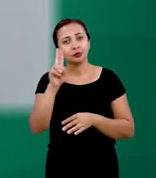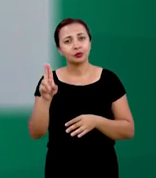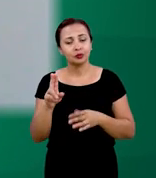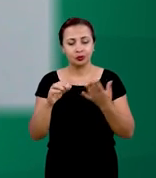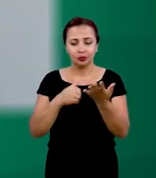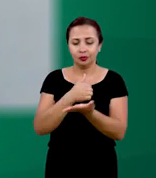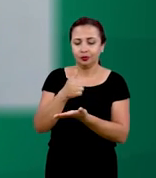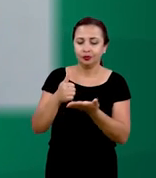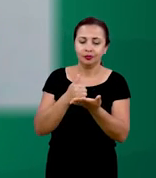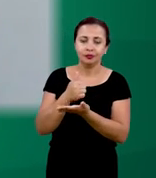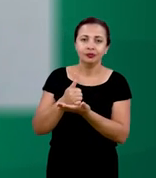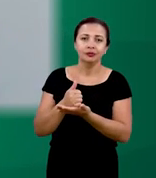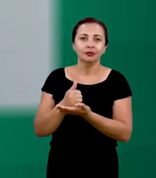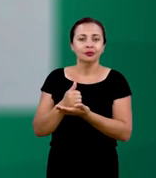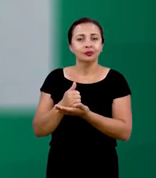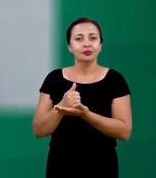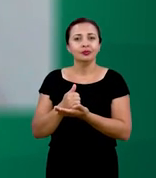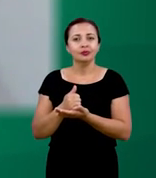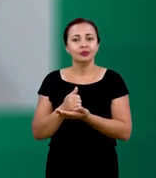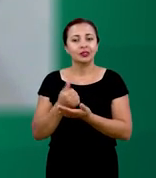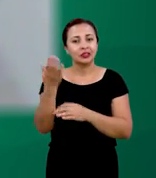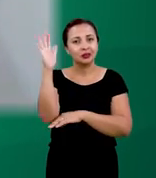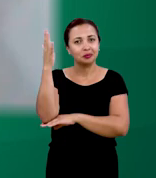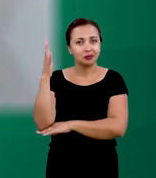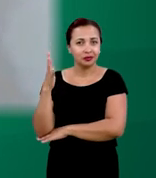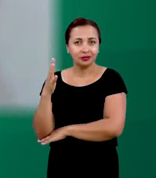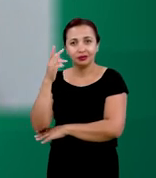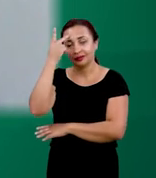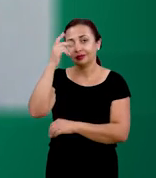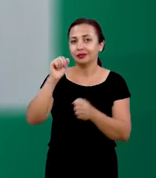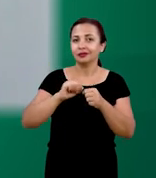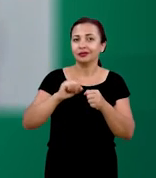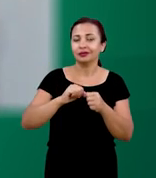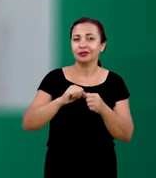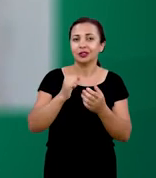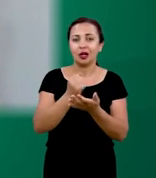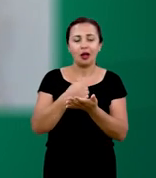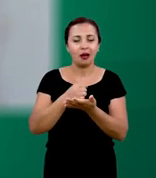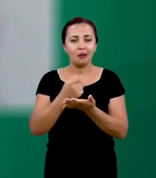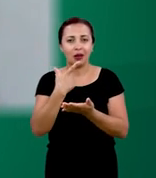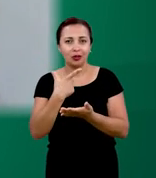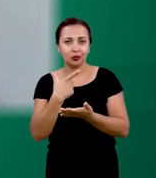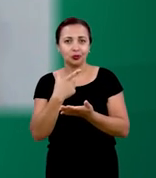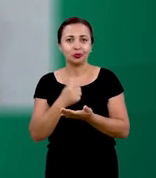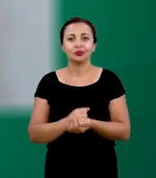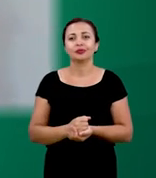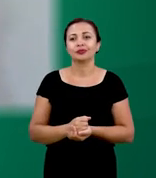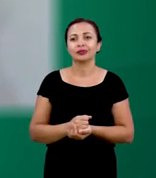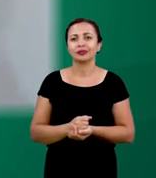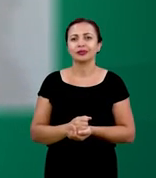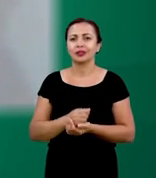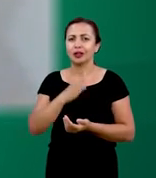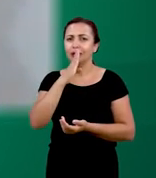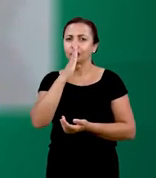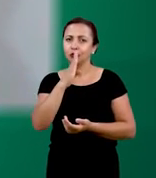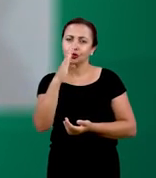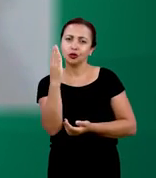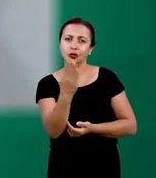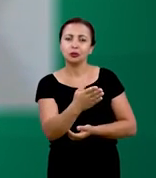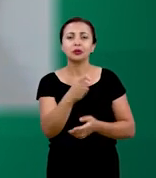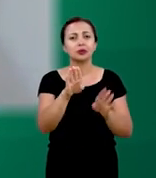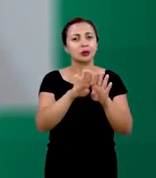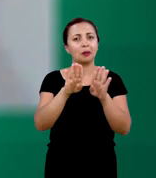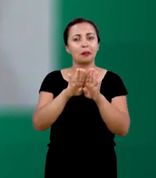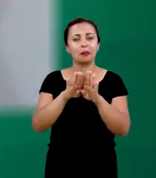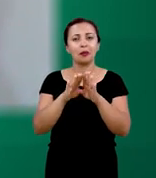a base, a fórmula da planta para fazer o medicamento. Então, indiretamente, ele também